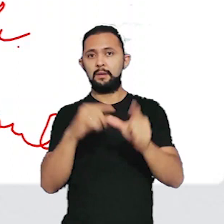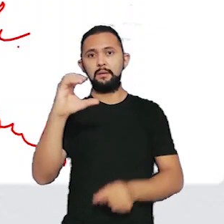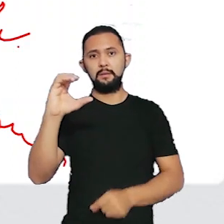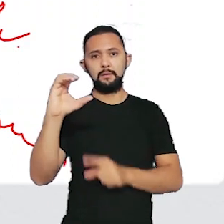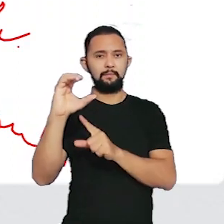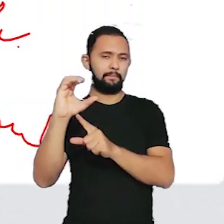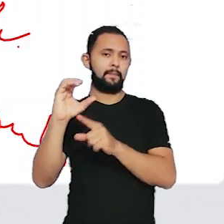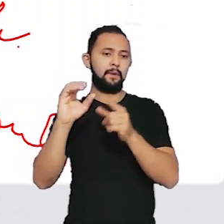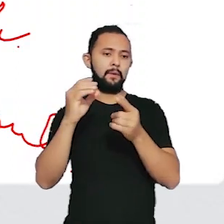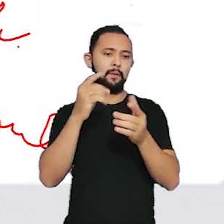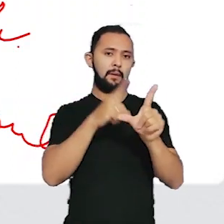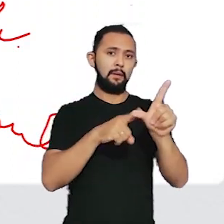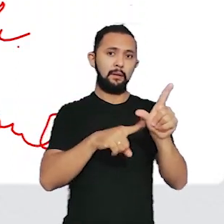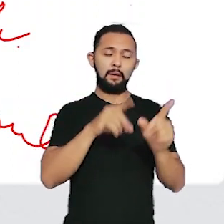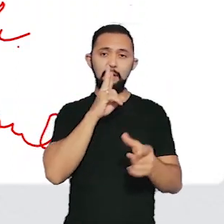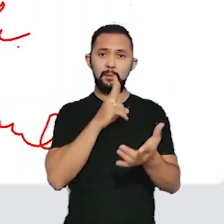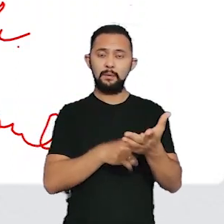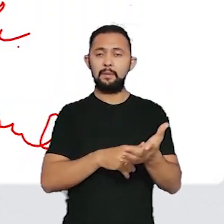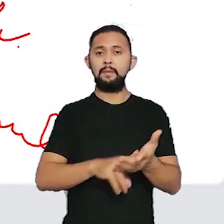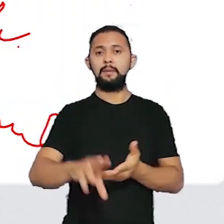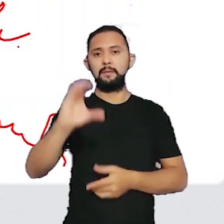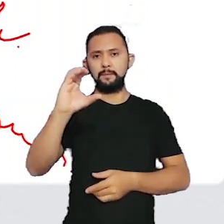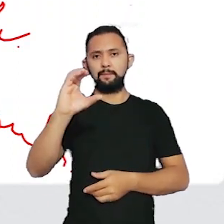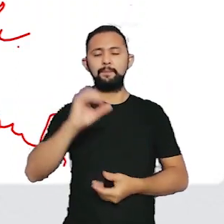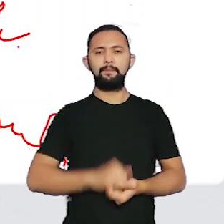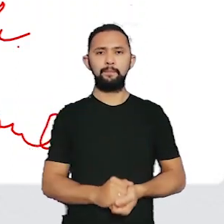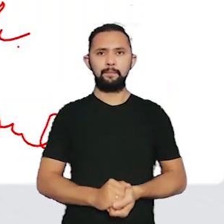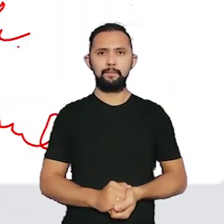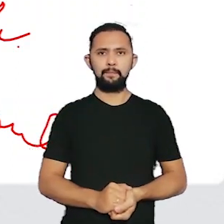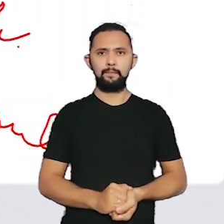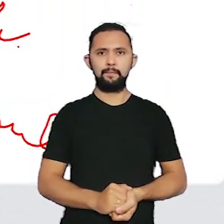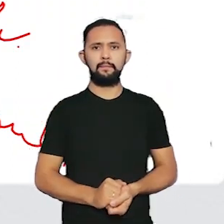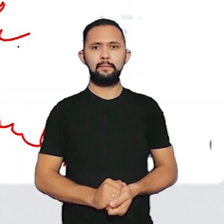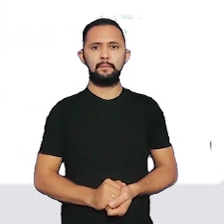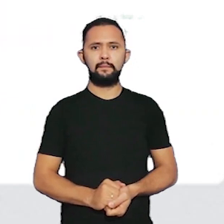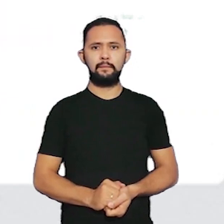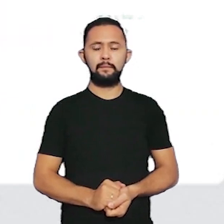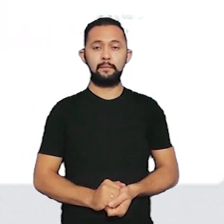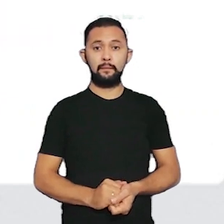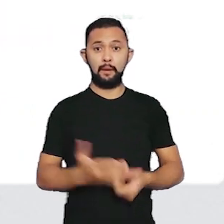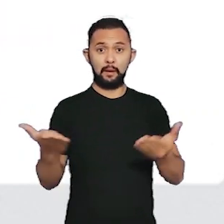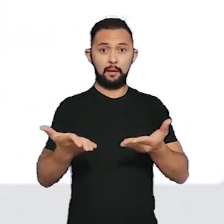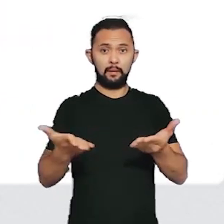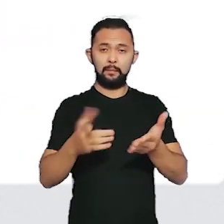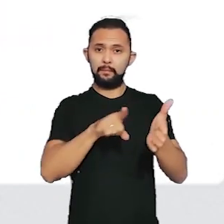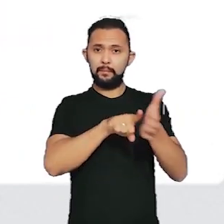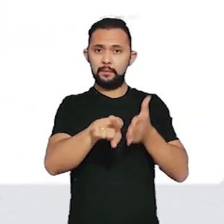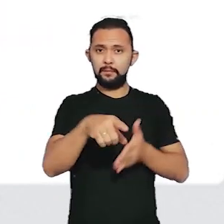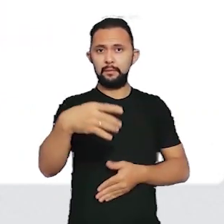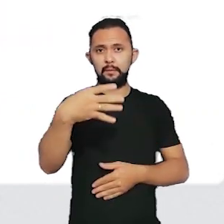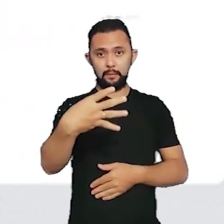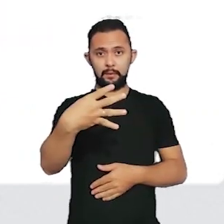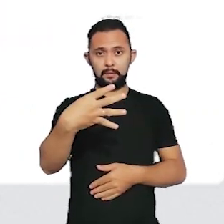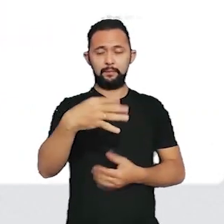C. Então, o gabarito da questão número 3 é a letra C, tá? Vamos aí para a questão de número